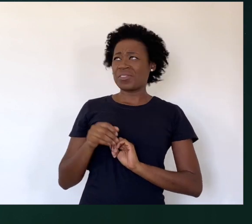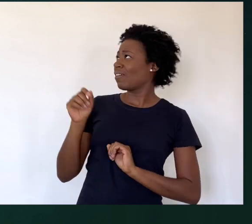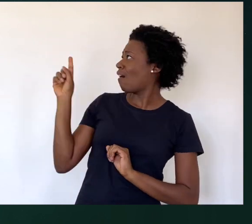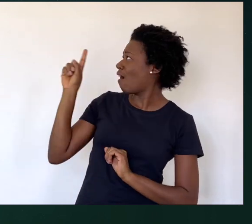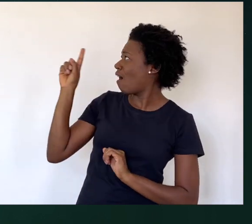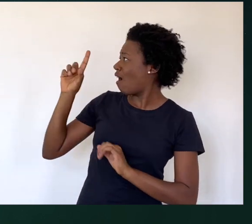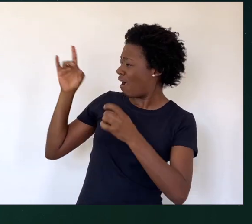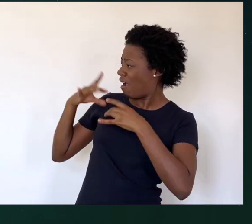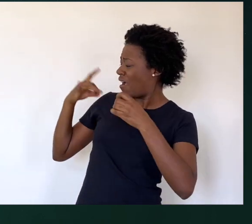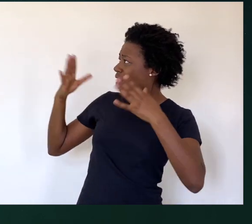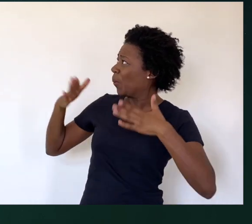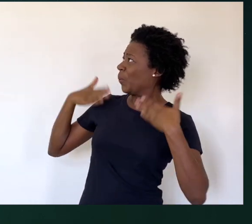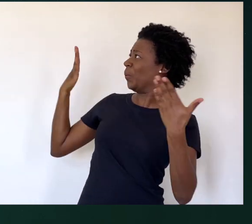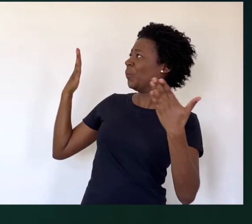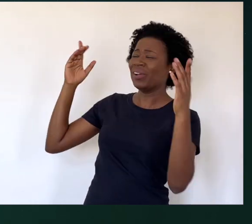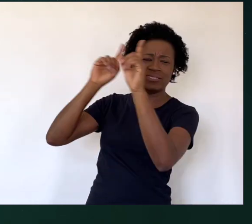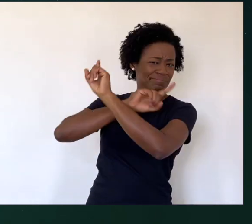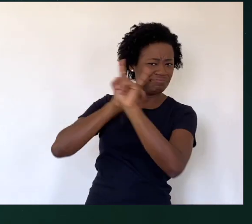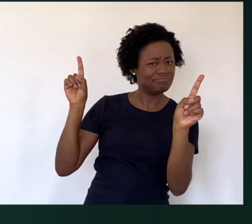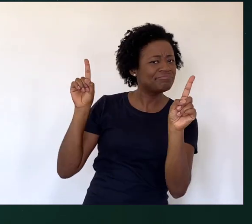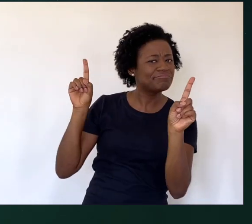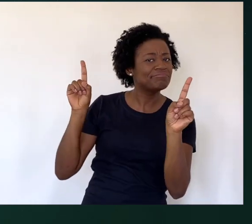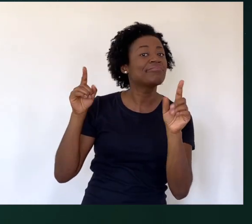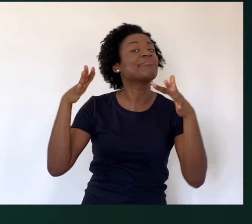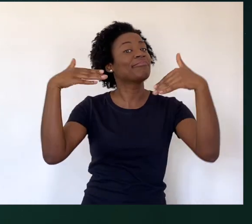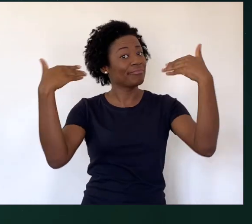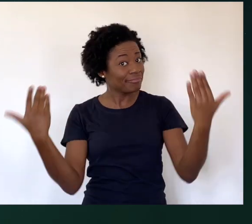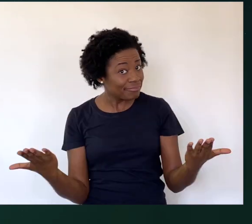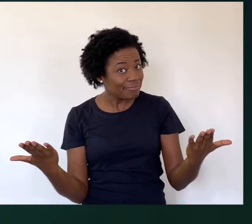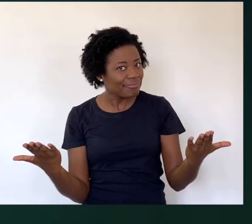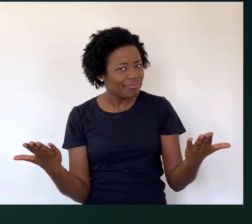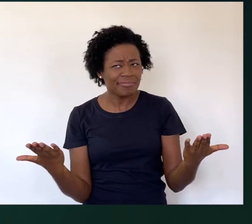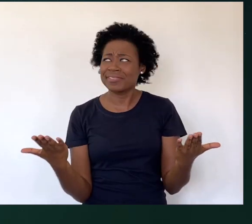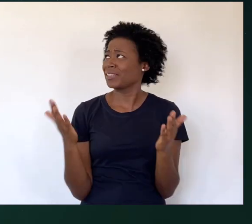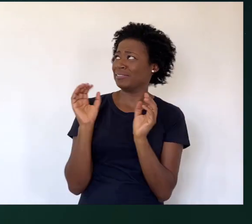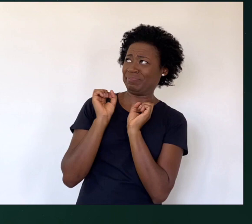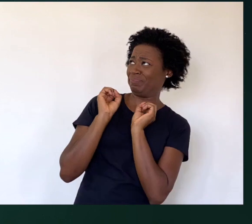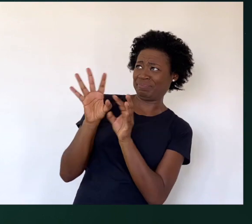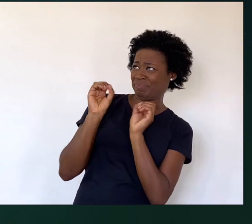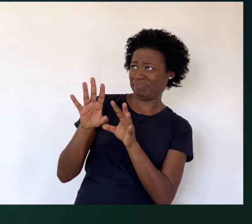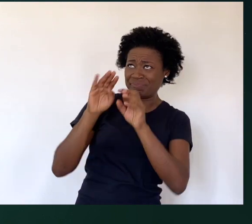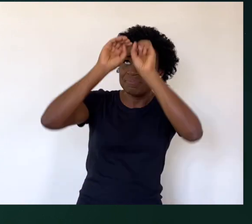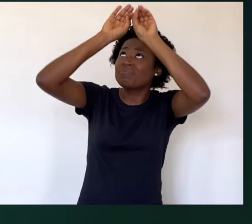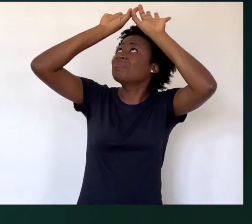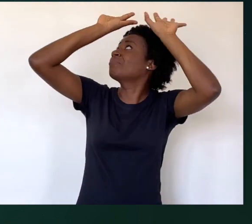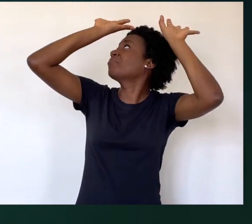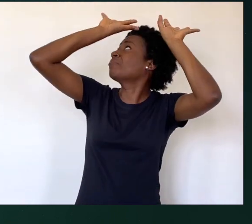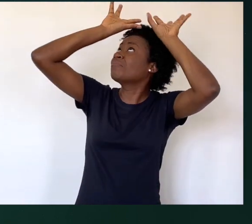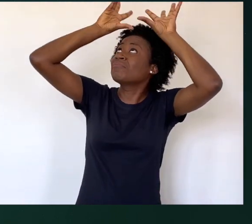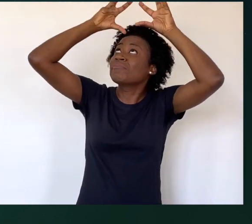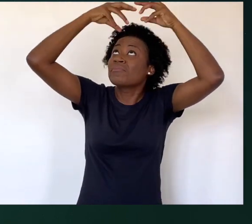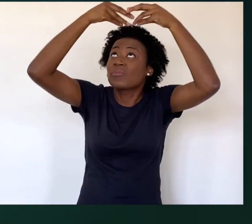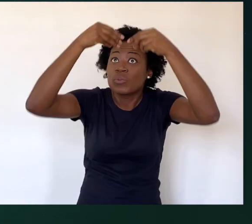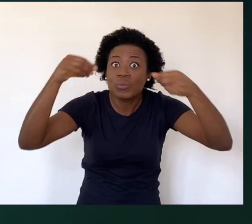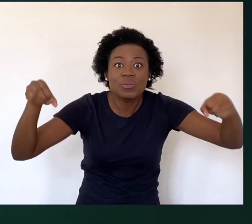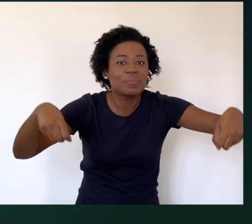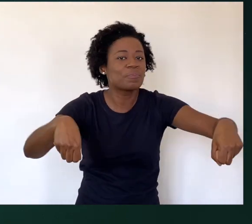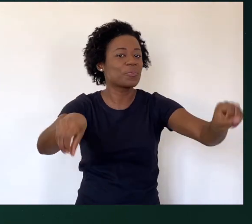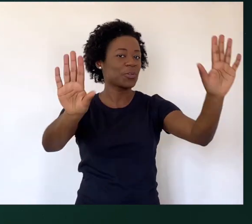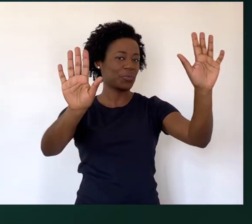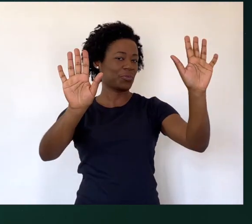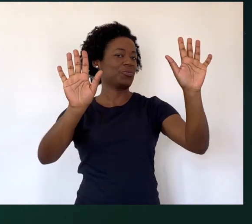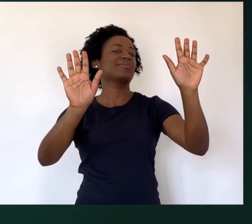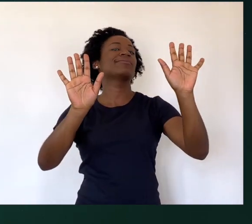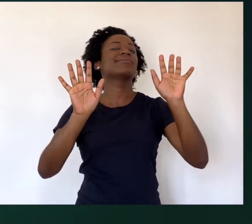você não me assusta, não. Então, vai embora, cabelo roxo espetado.